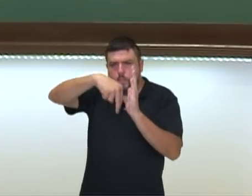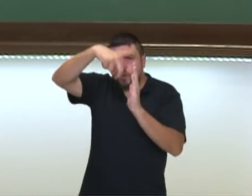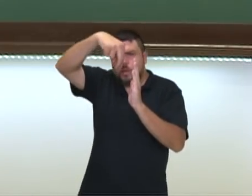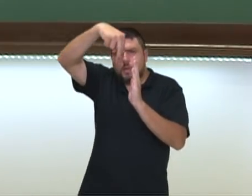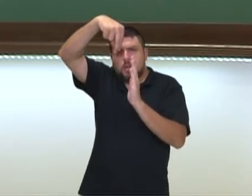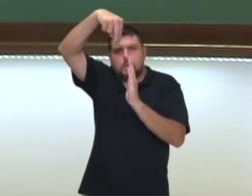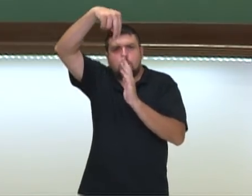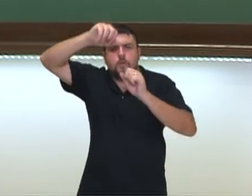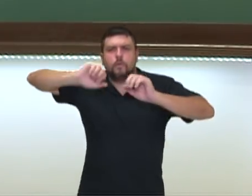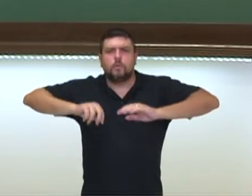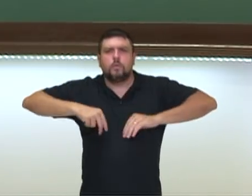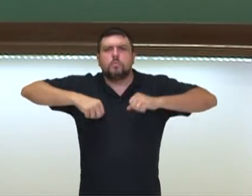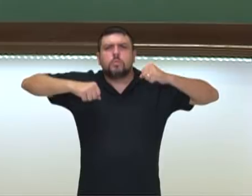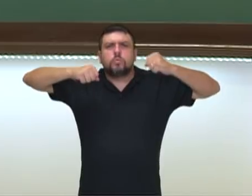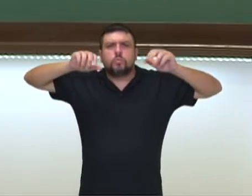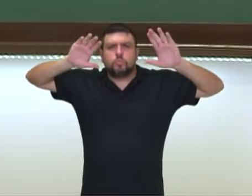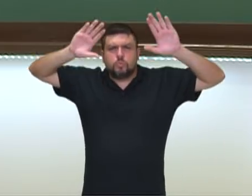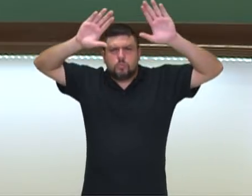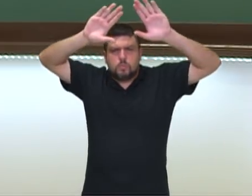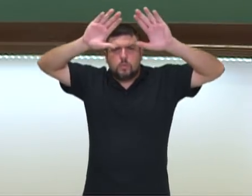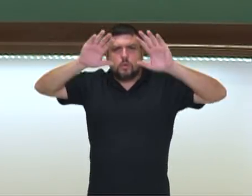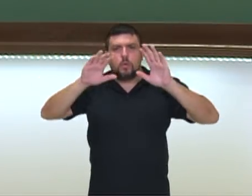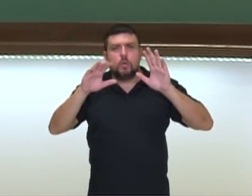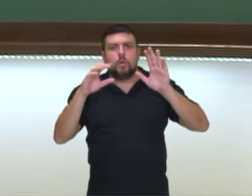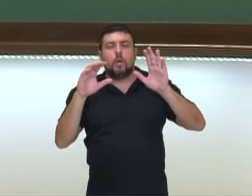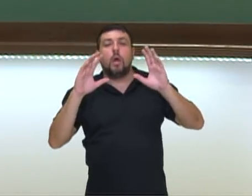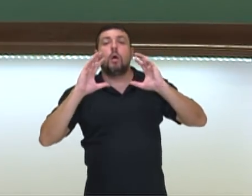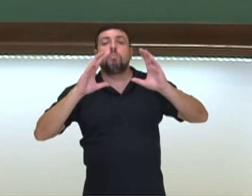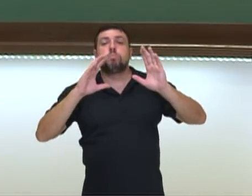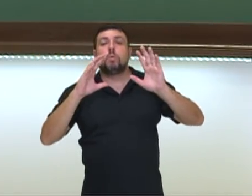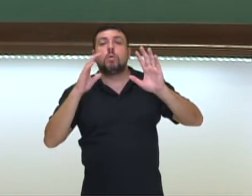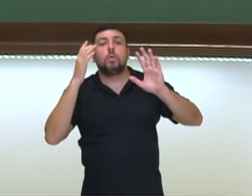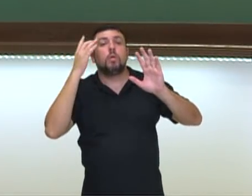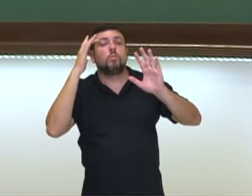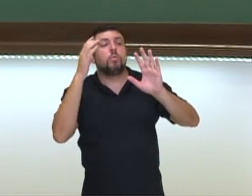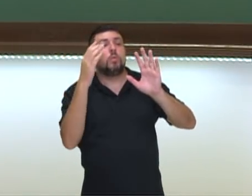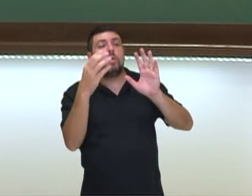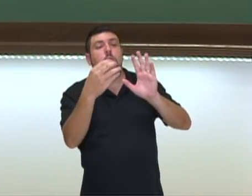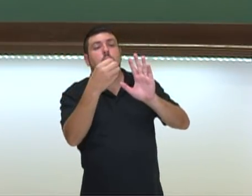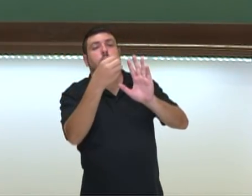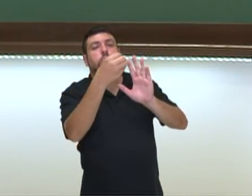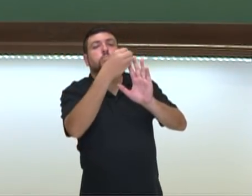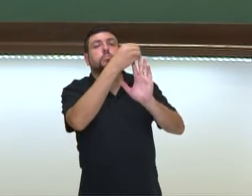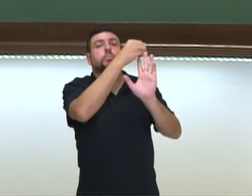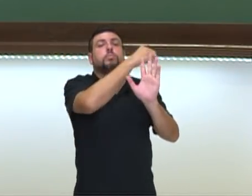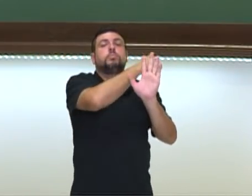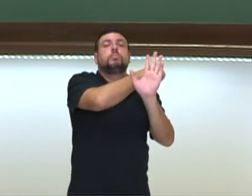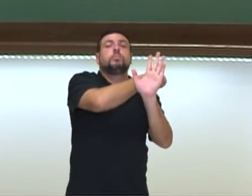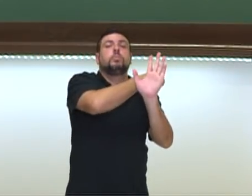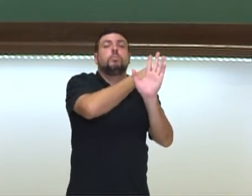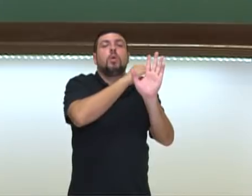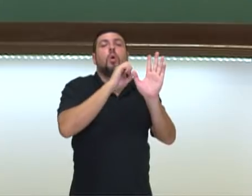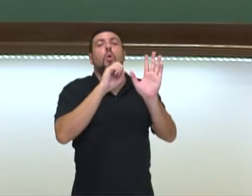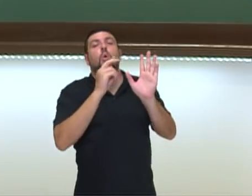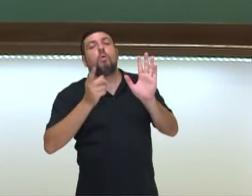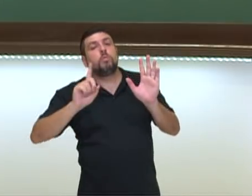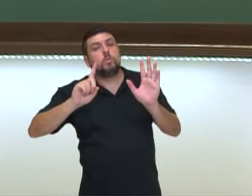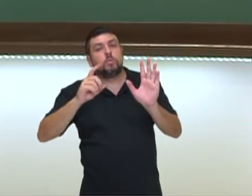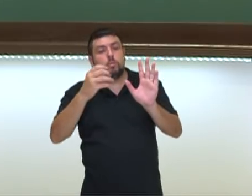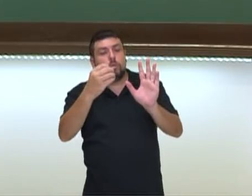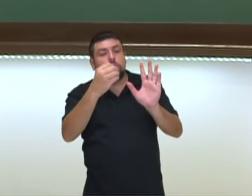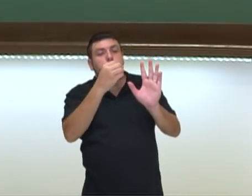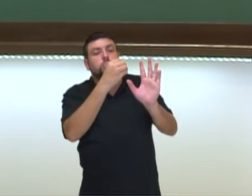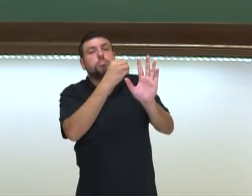dos bloqueadores e a ponto de não ter certeza se realmente tocou na ponta ou não. E como saber realmente se isso